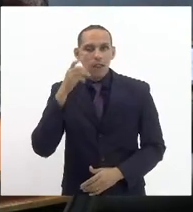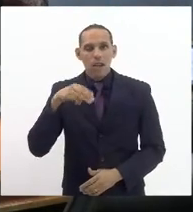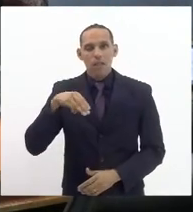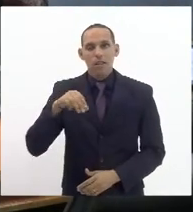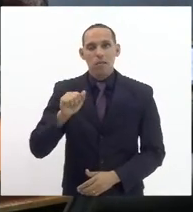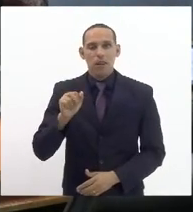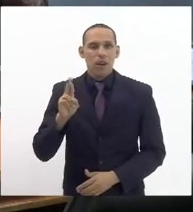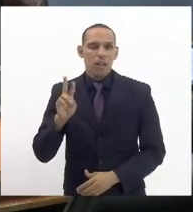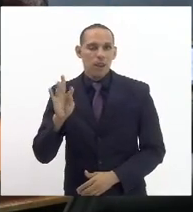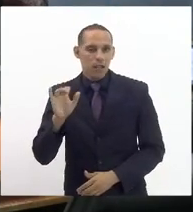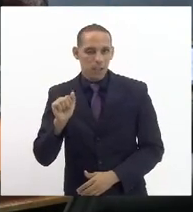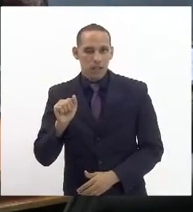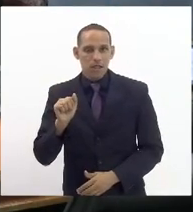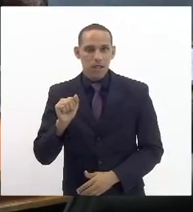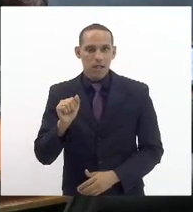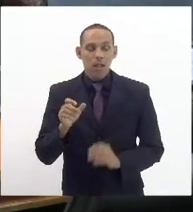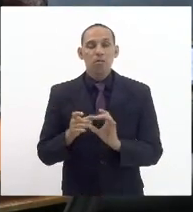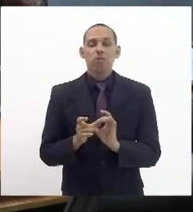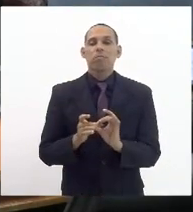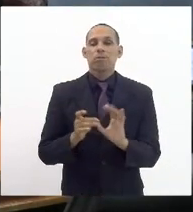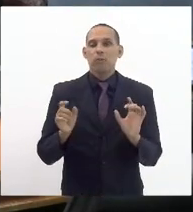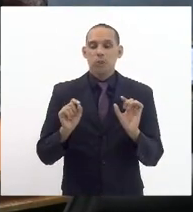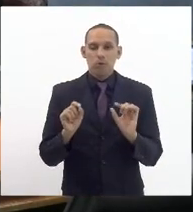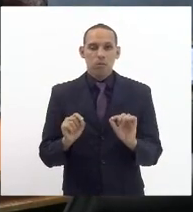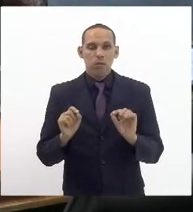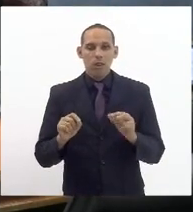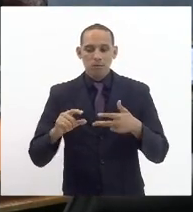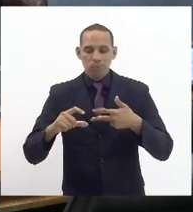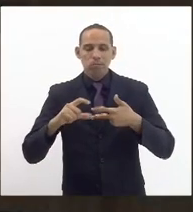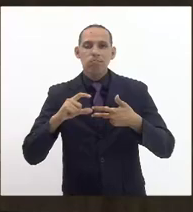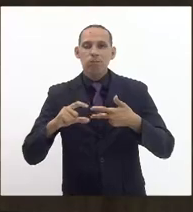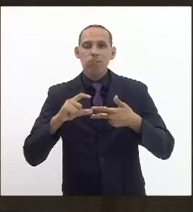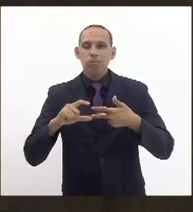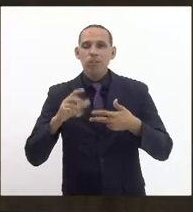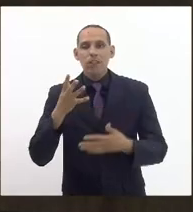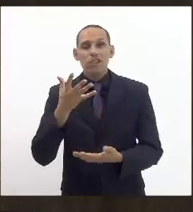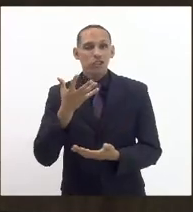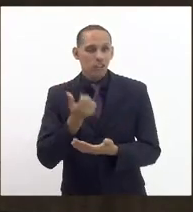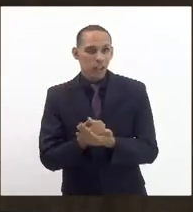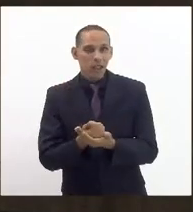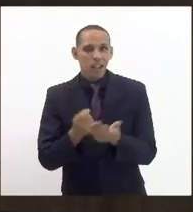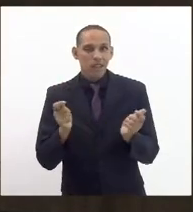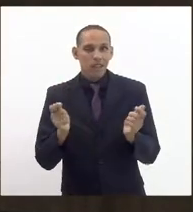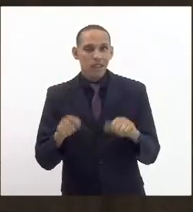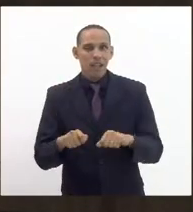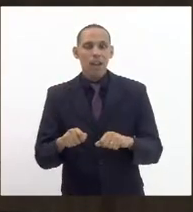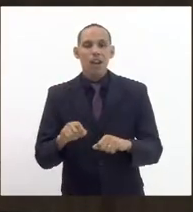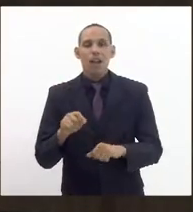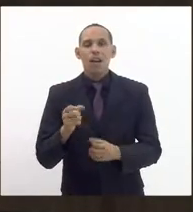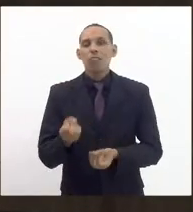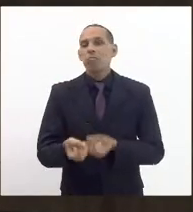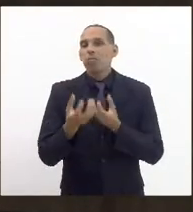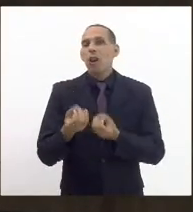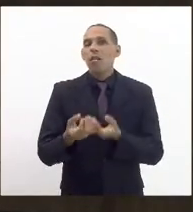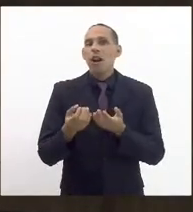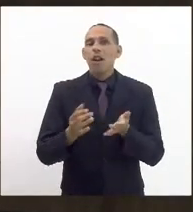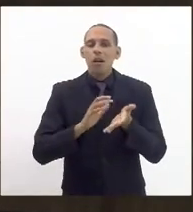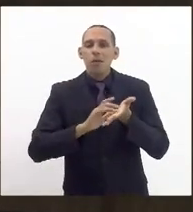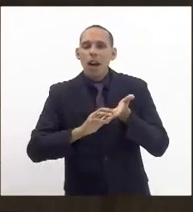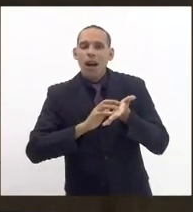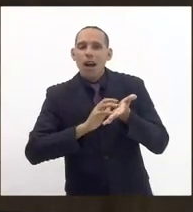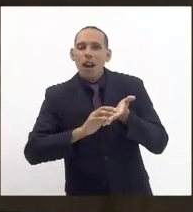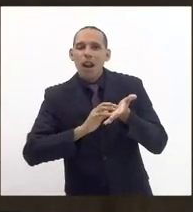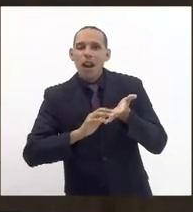Rocha, que autoriza o Poder Executivo a instalar informações em braille nos